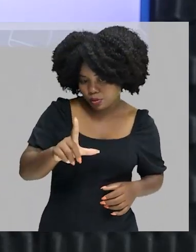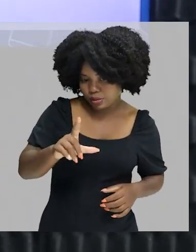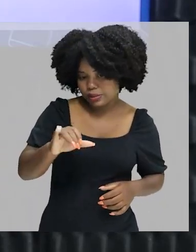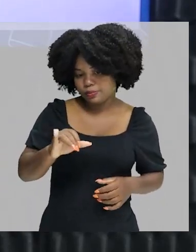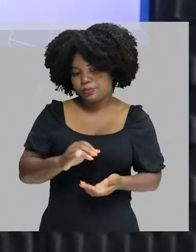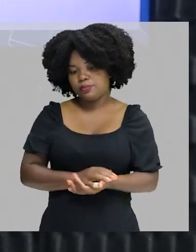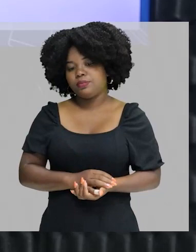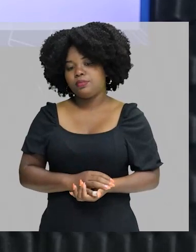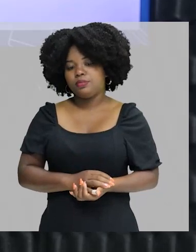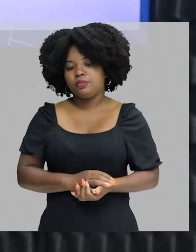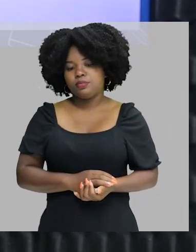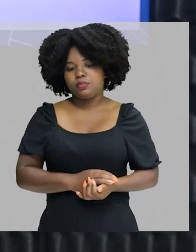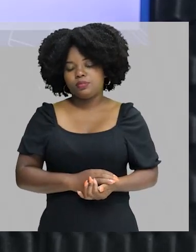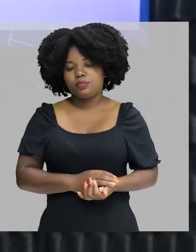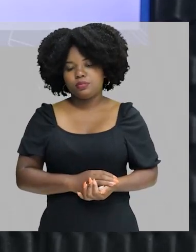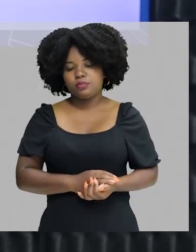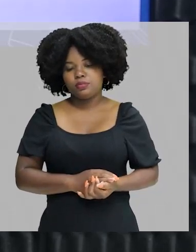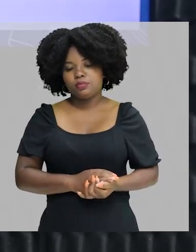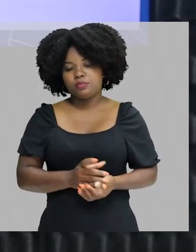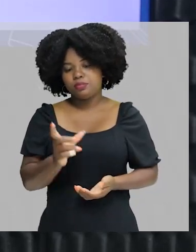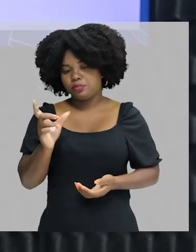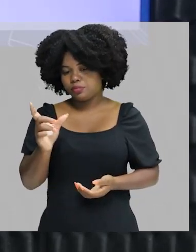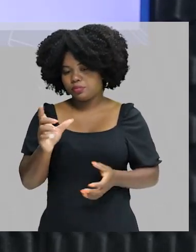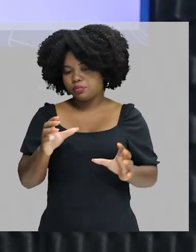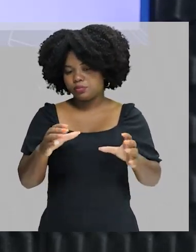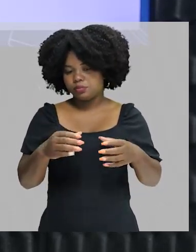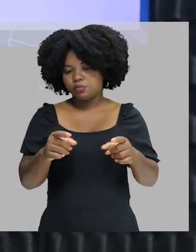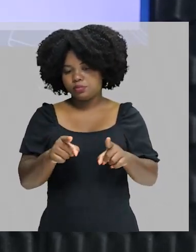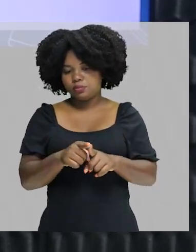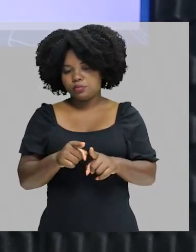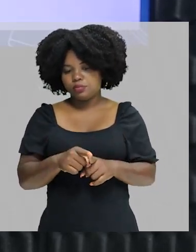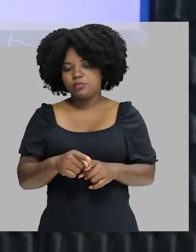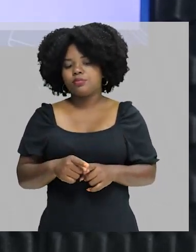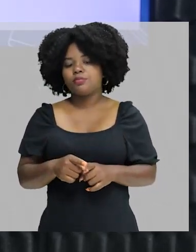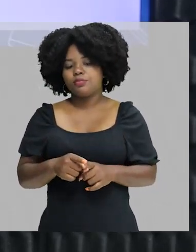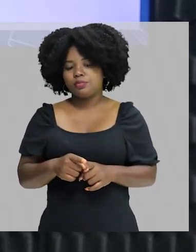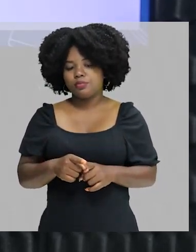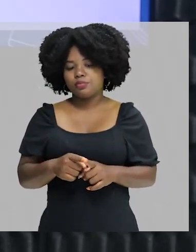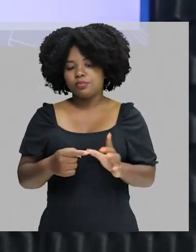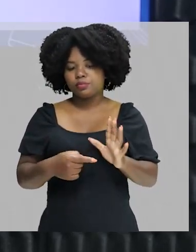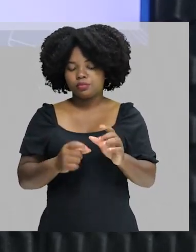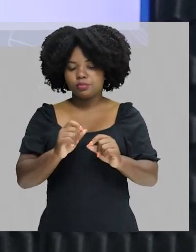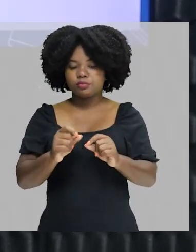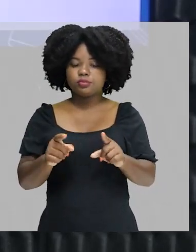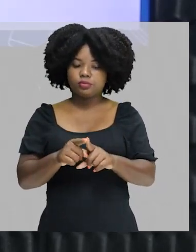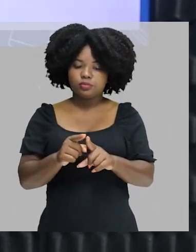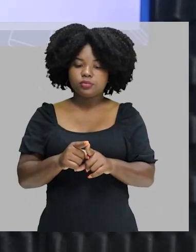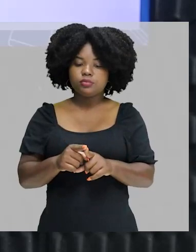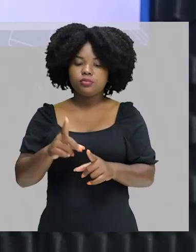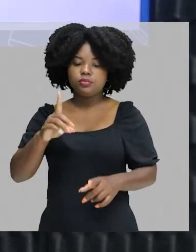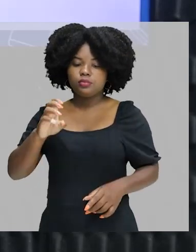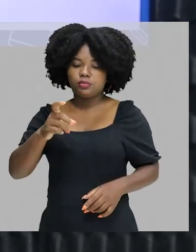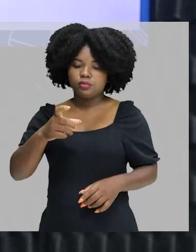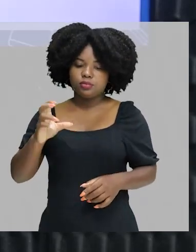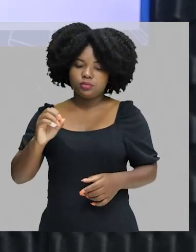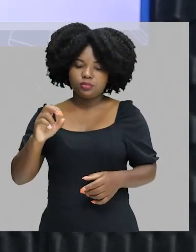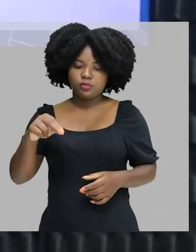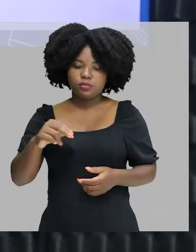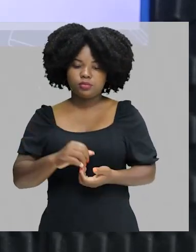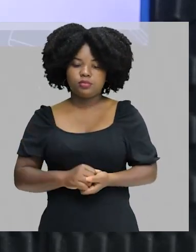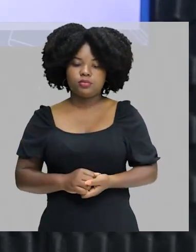poliamida. Esse termo, esse grupo também, ele vai reaparecer aqui no Dexon.